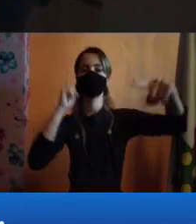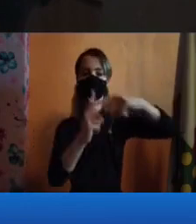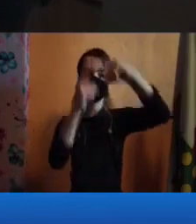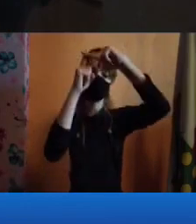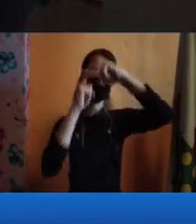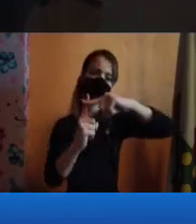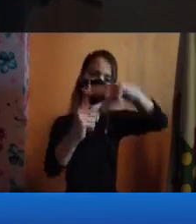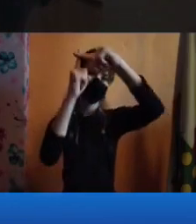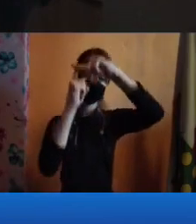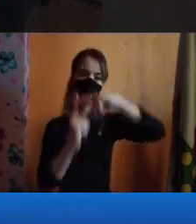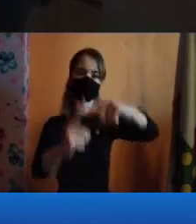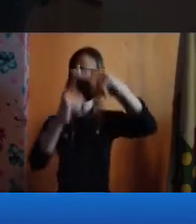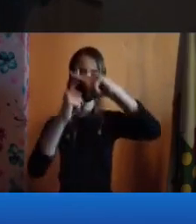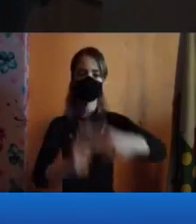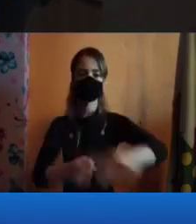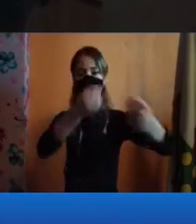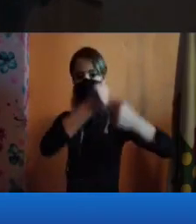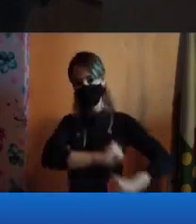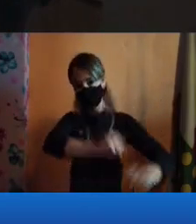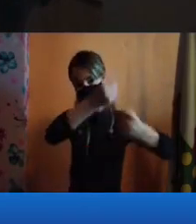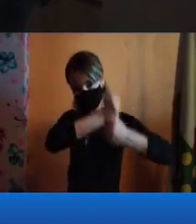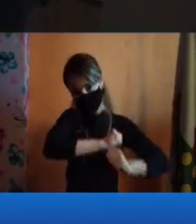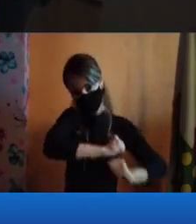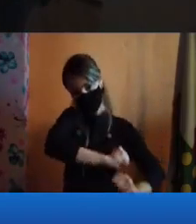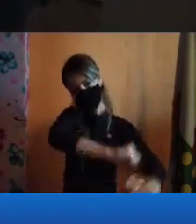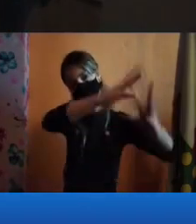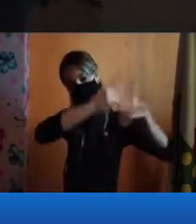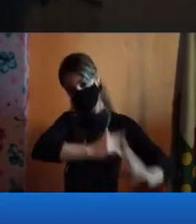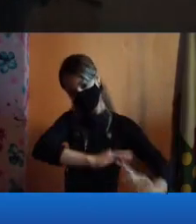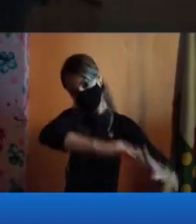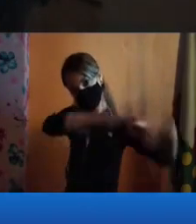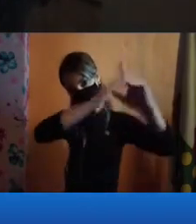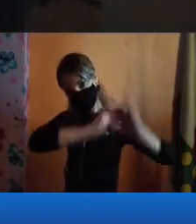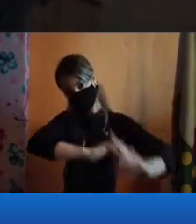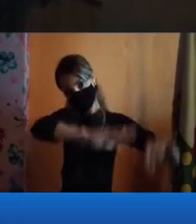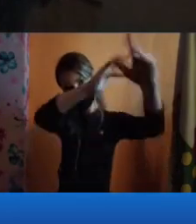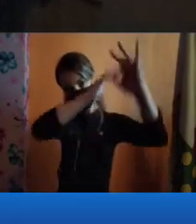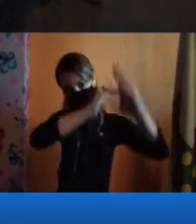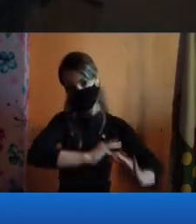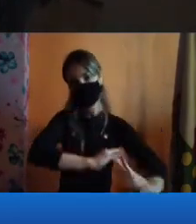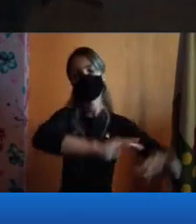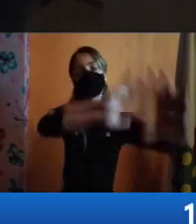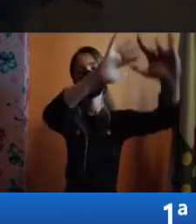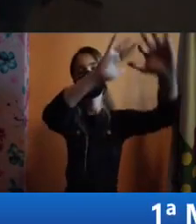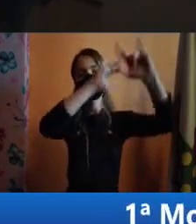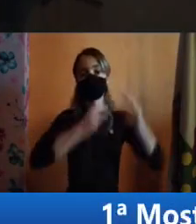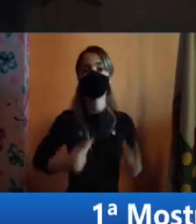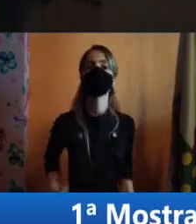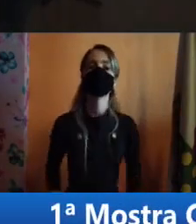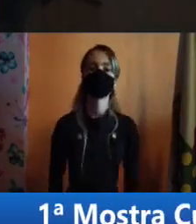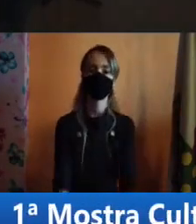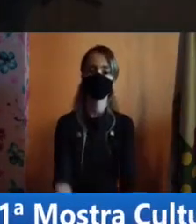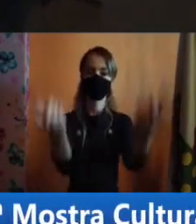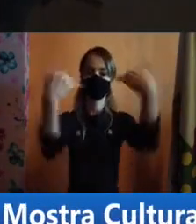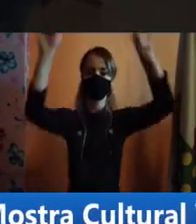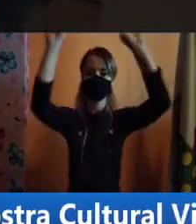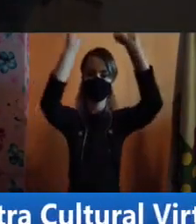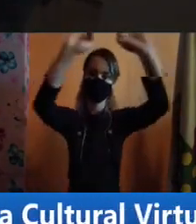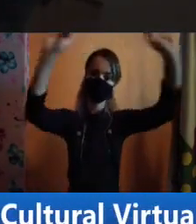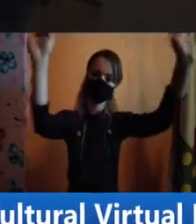e tua matriz, me entumece o peito que é teu,